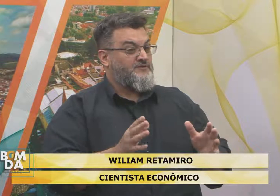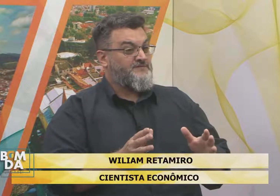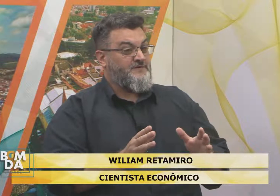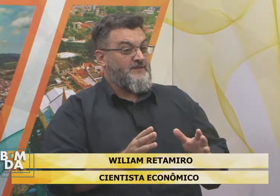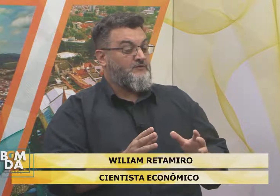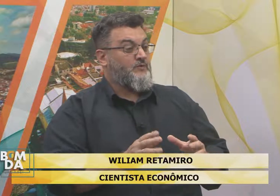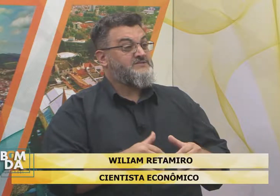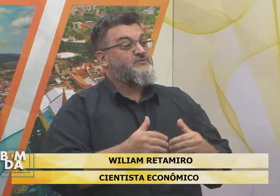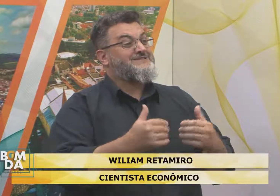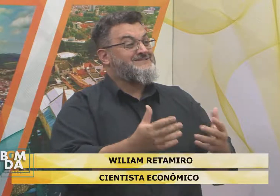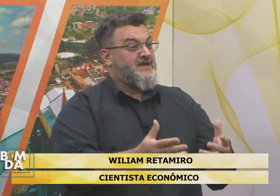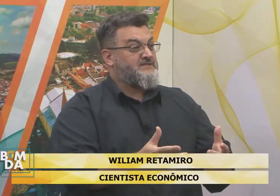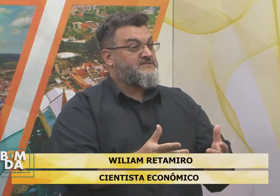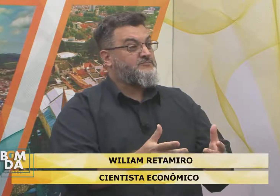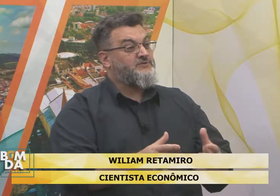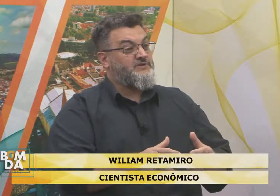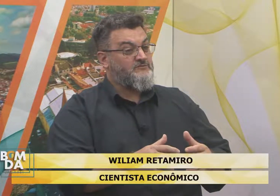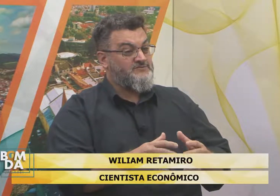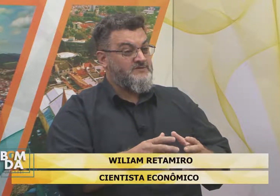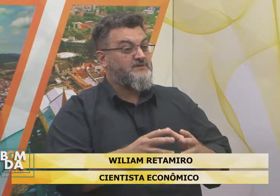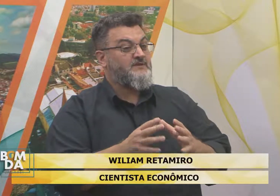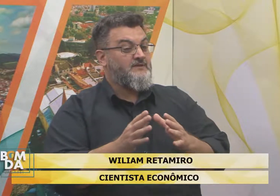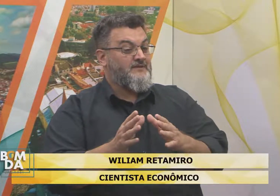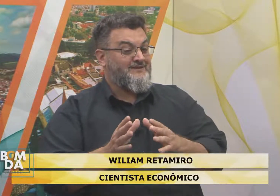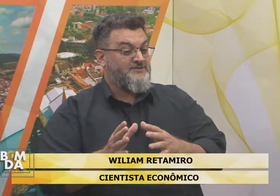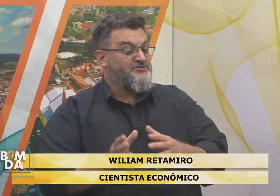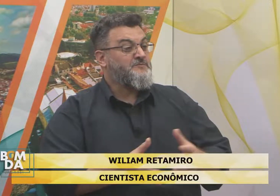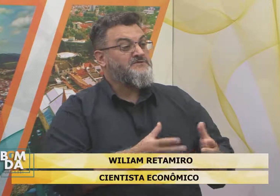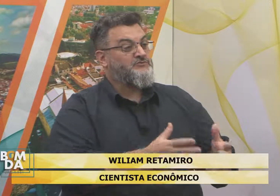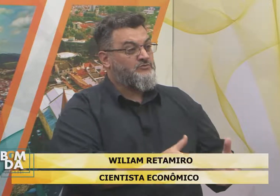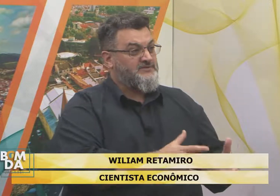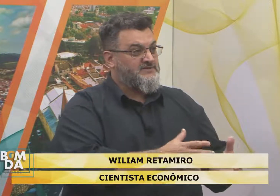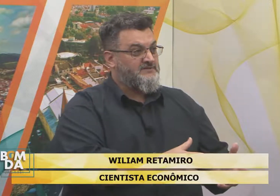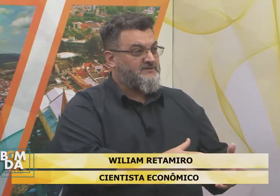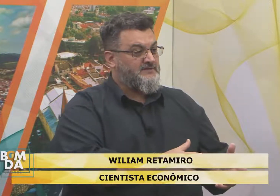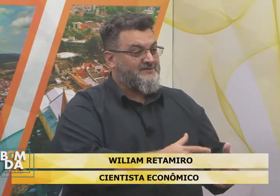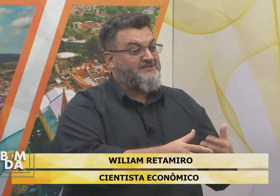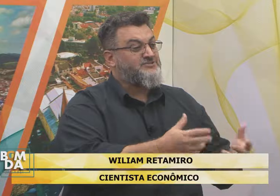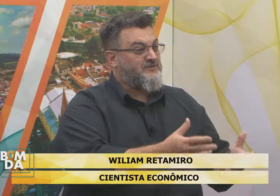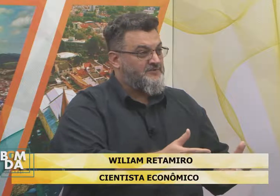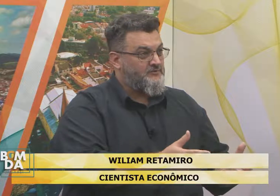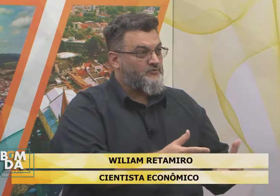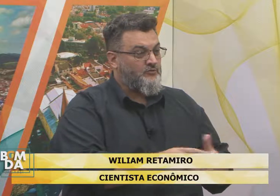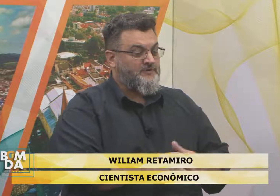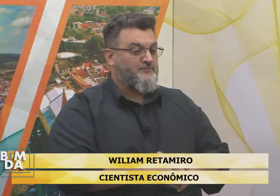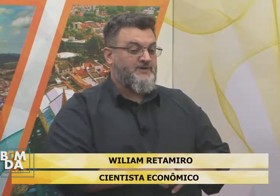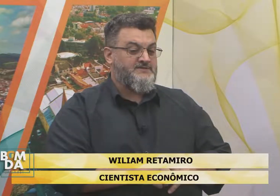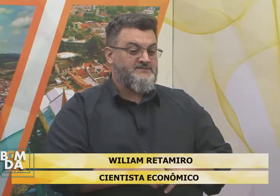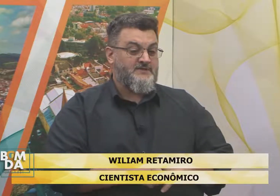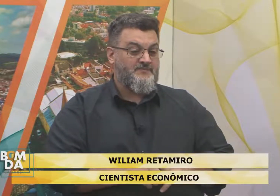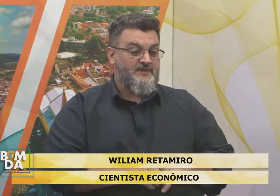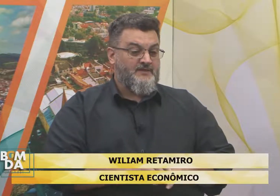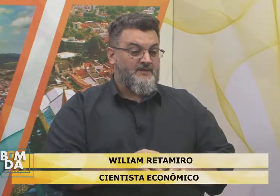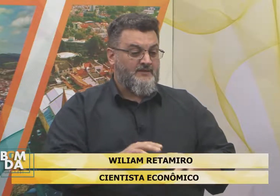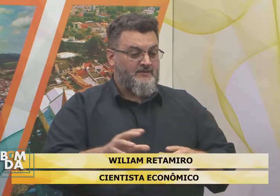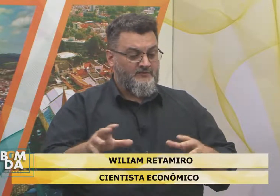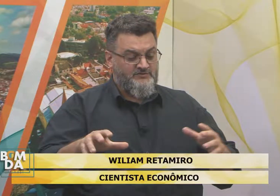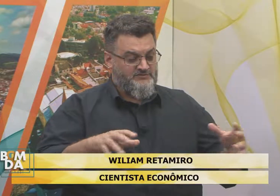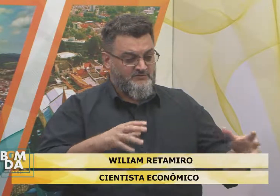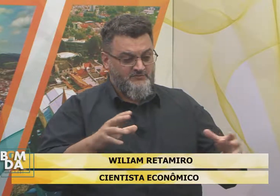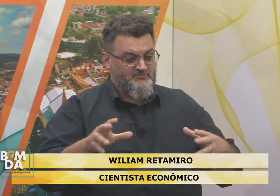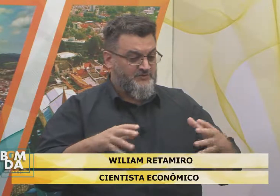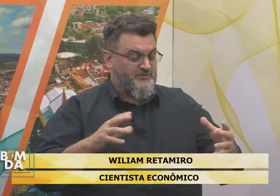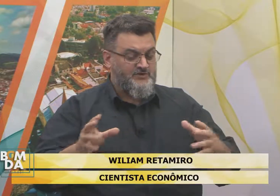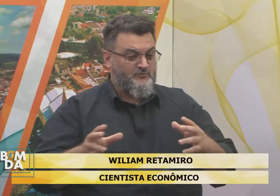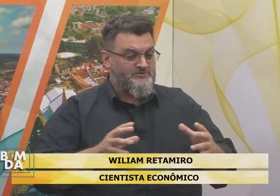para poder falar quais são as áreas que poderão ser dinamizadoras da dinâmica econômica no país, né?